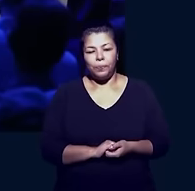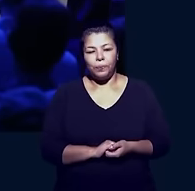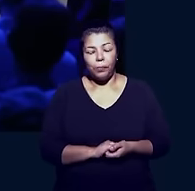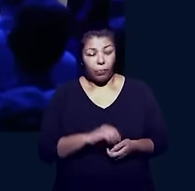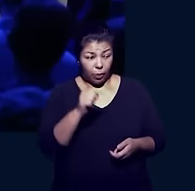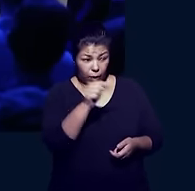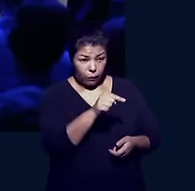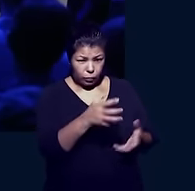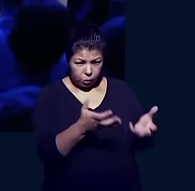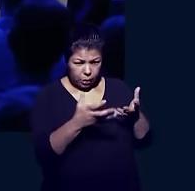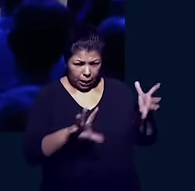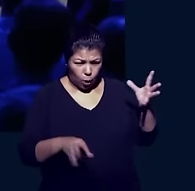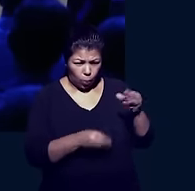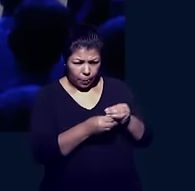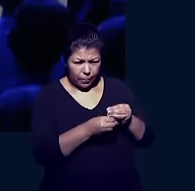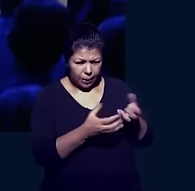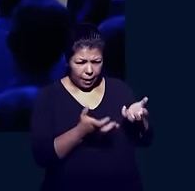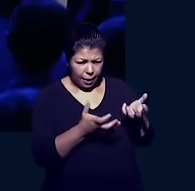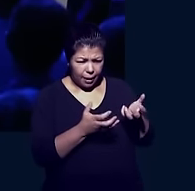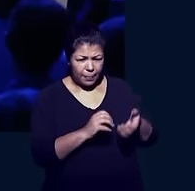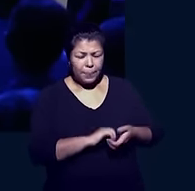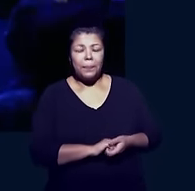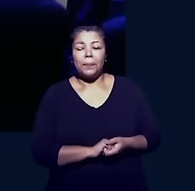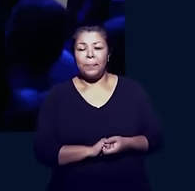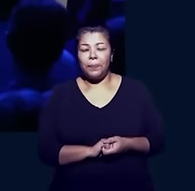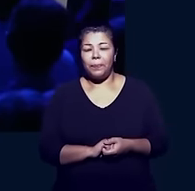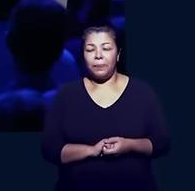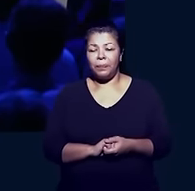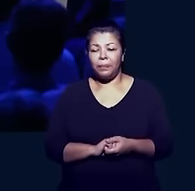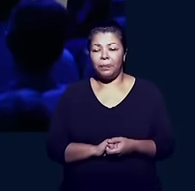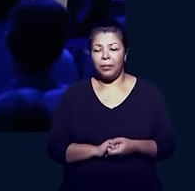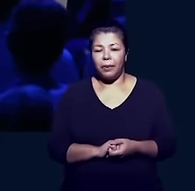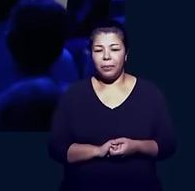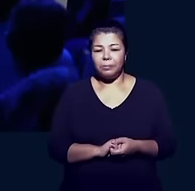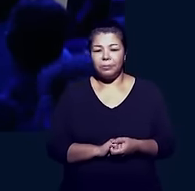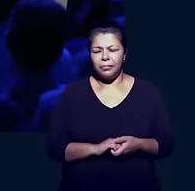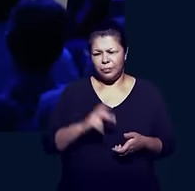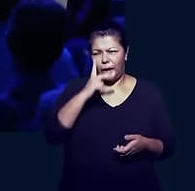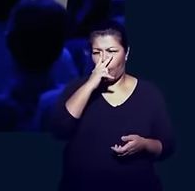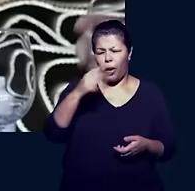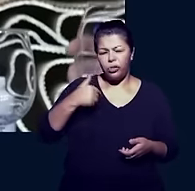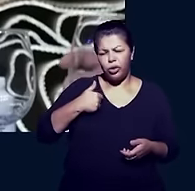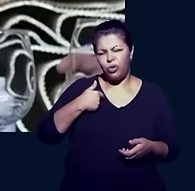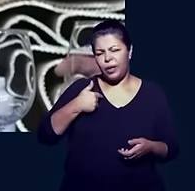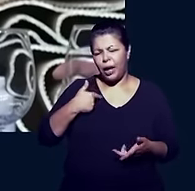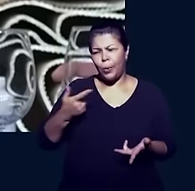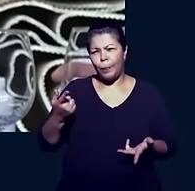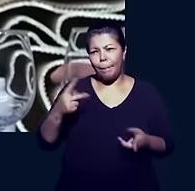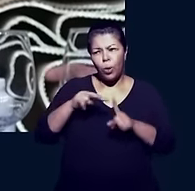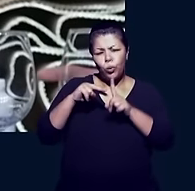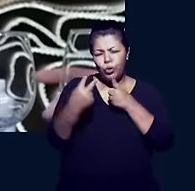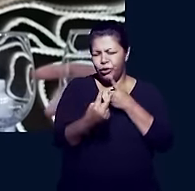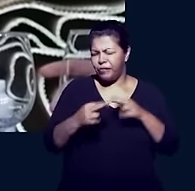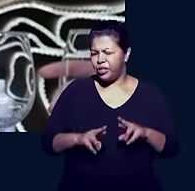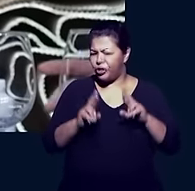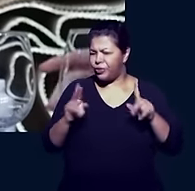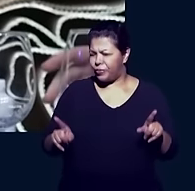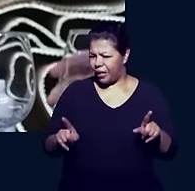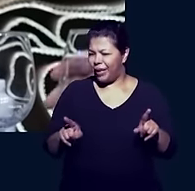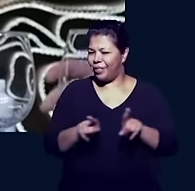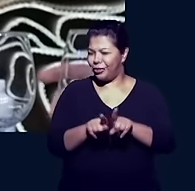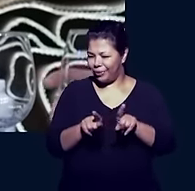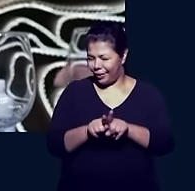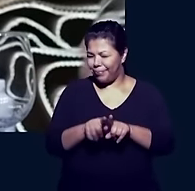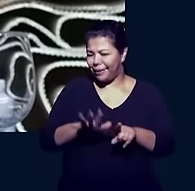gostaria de comentar queria sim eh eu acho que eu tenho uma visão bem mais preocupada com a questão fiscal na verdade tá quer